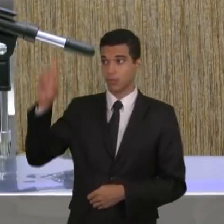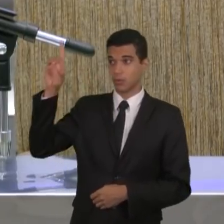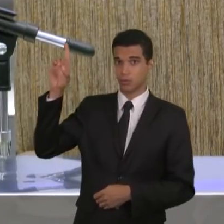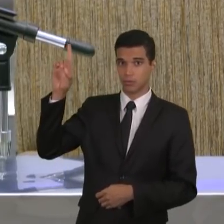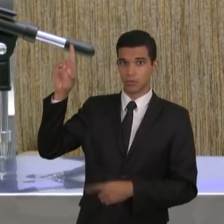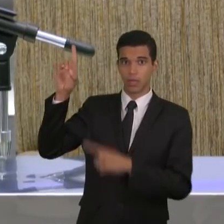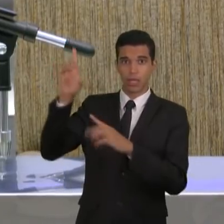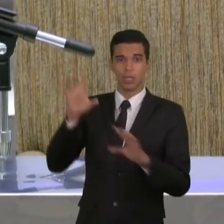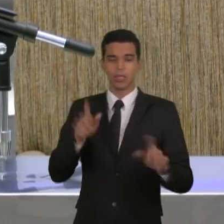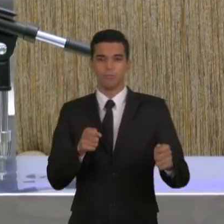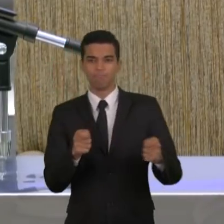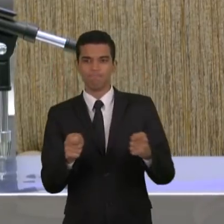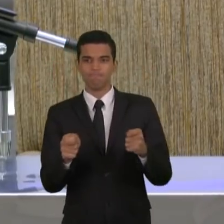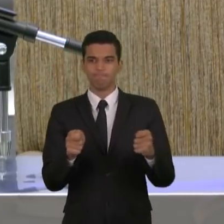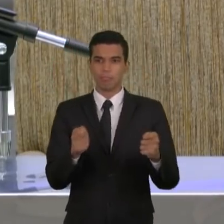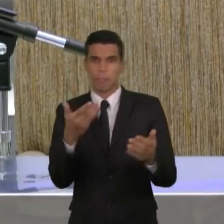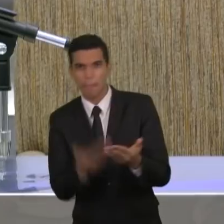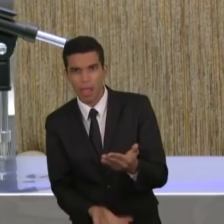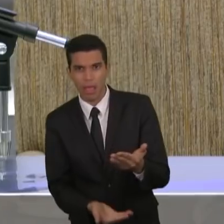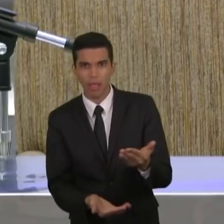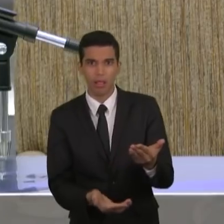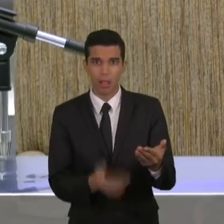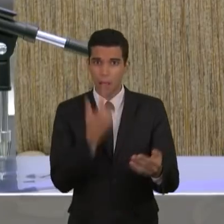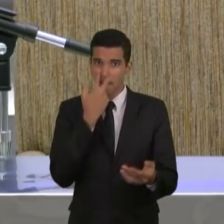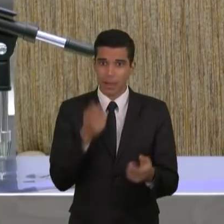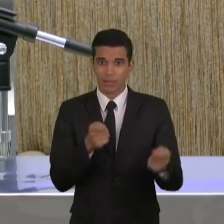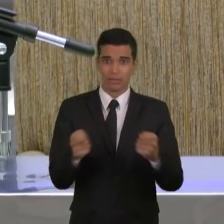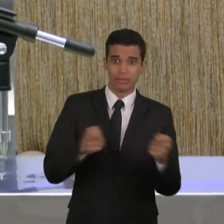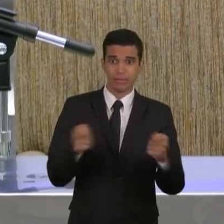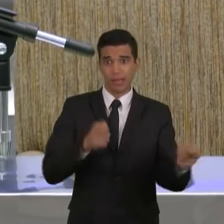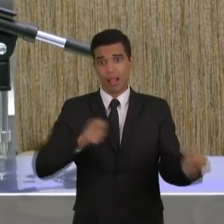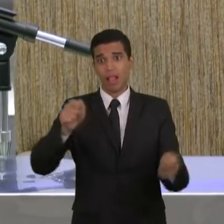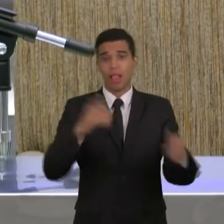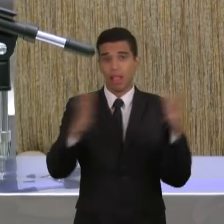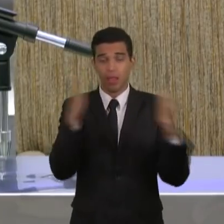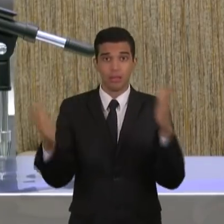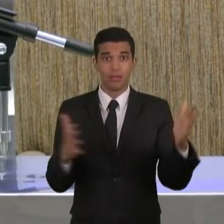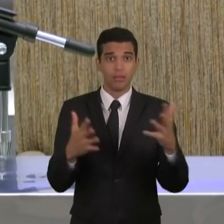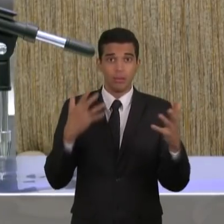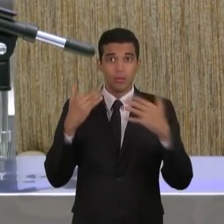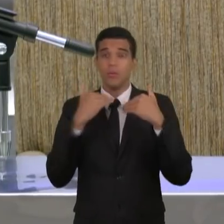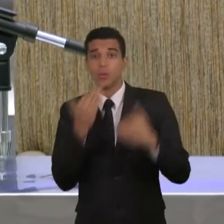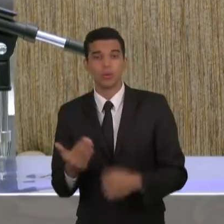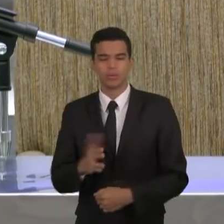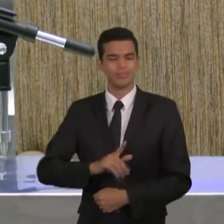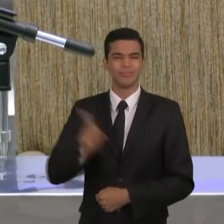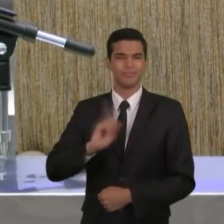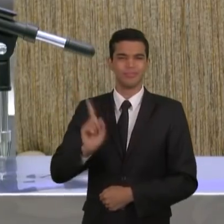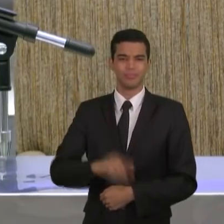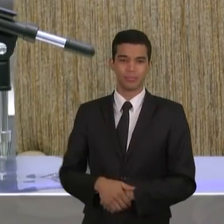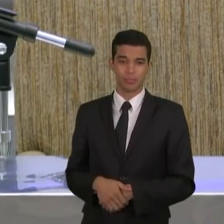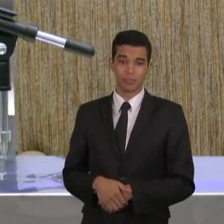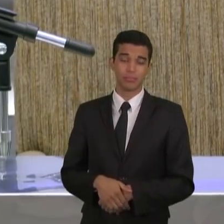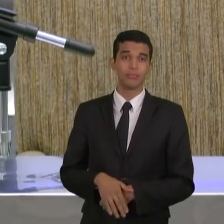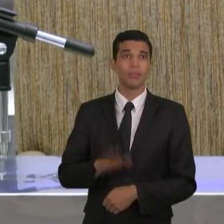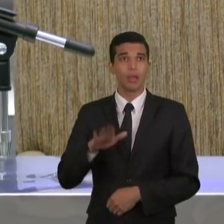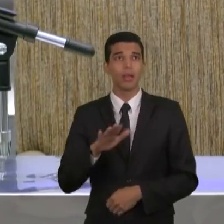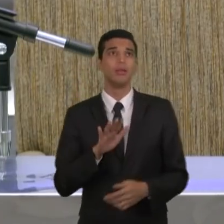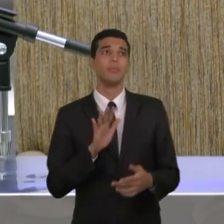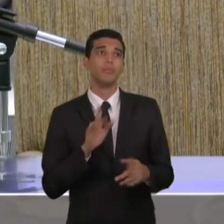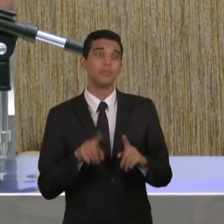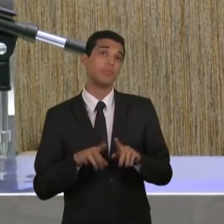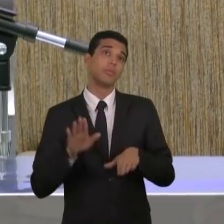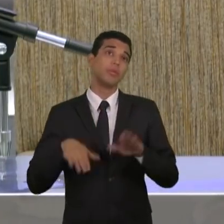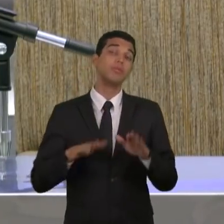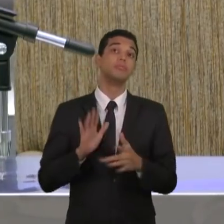controle você pode tá achando que ele perdeu o controle da situação é a não Jesus estava lá no barco ensinou o